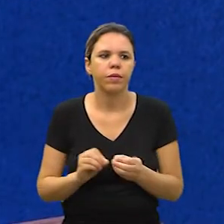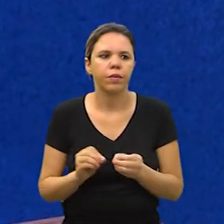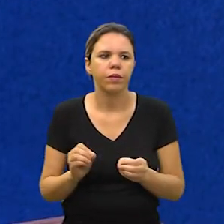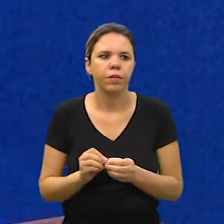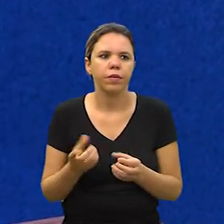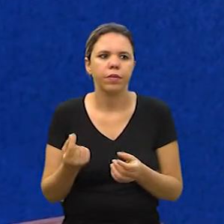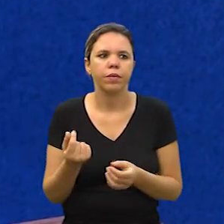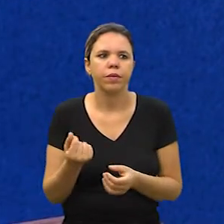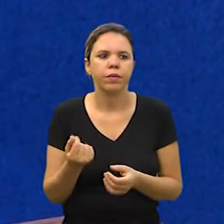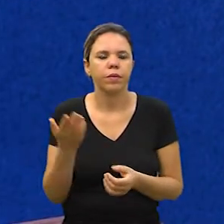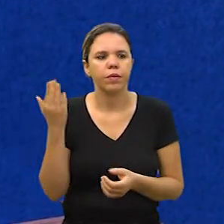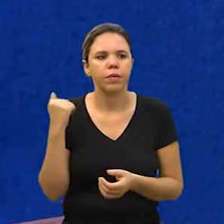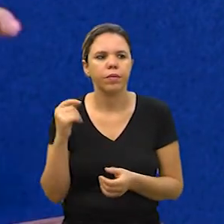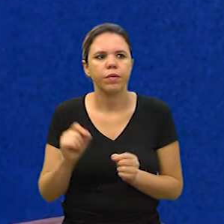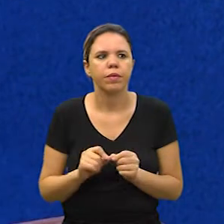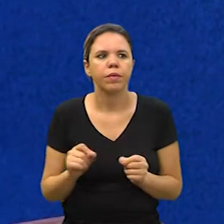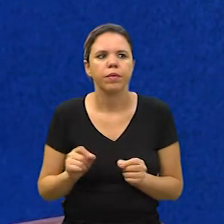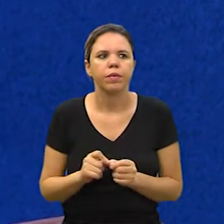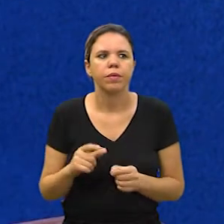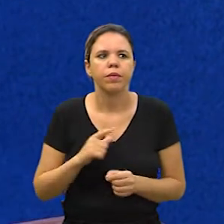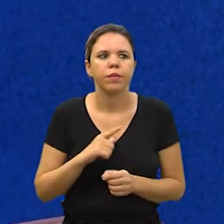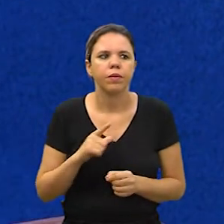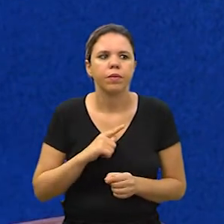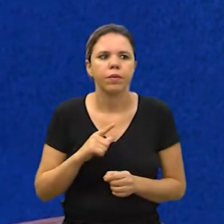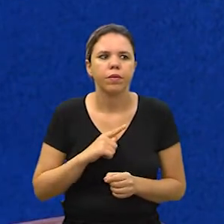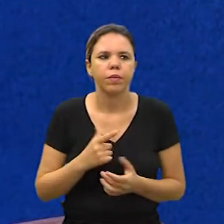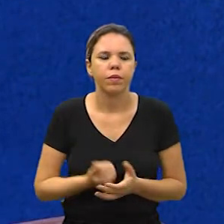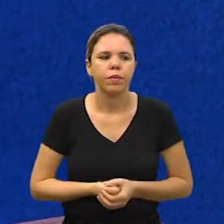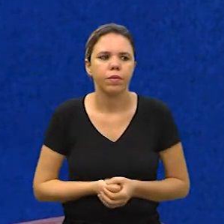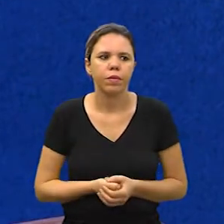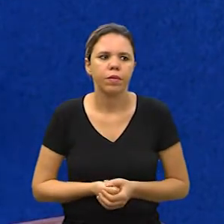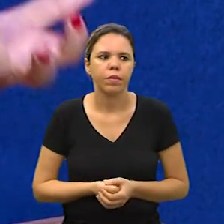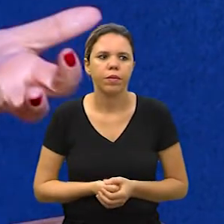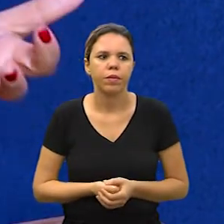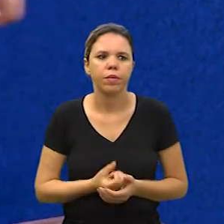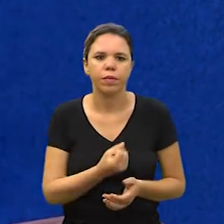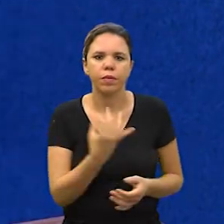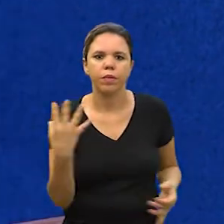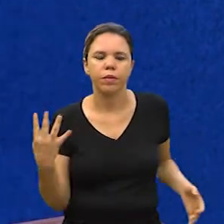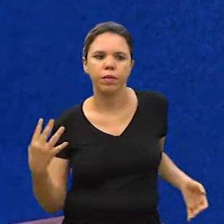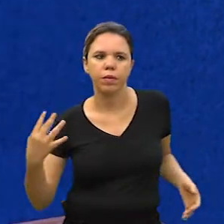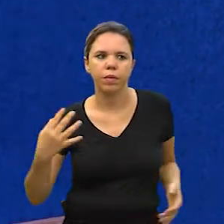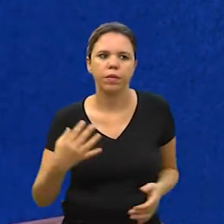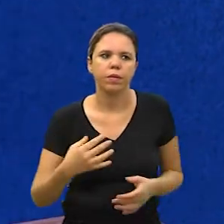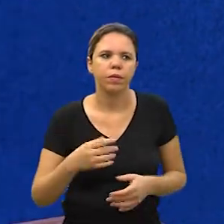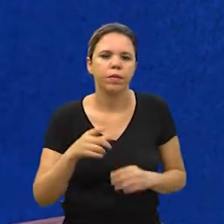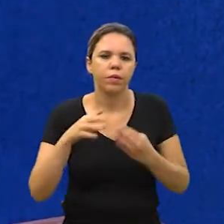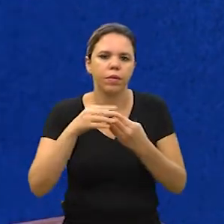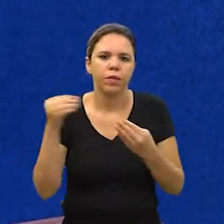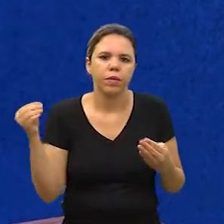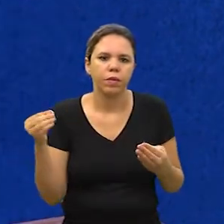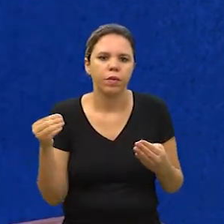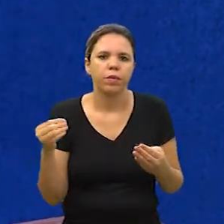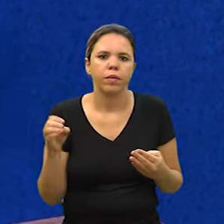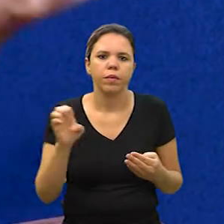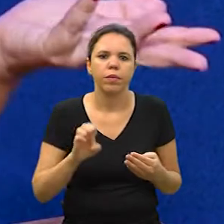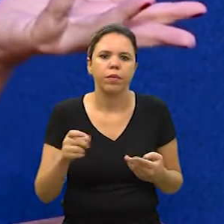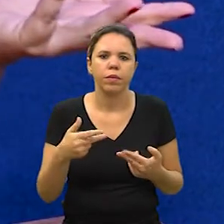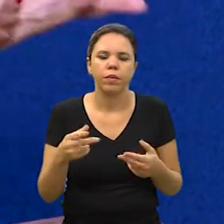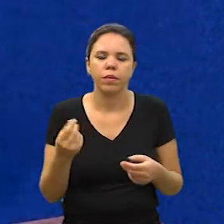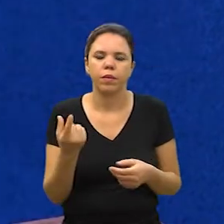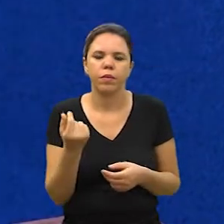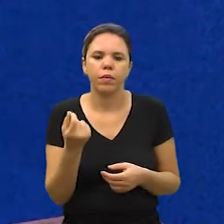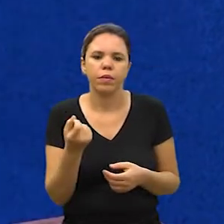questão financeira. A gente sabe que tem as questões da cotação, no caso do dólar, do euro e de